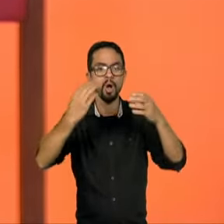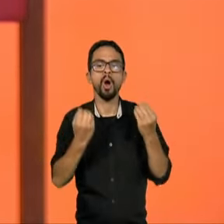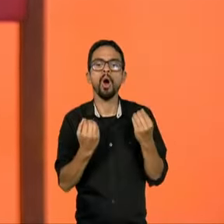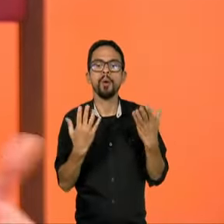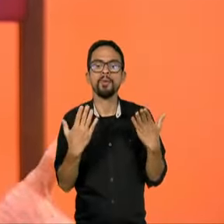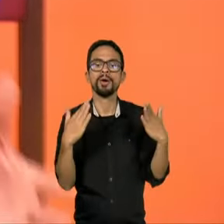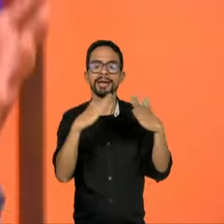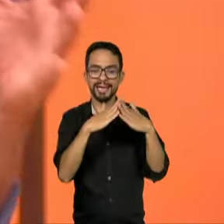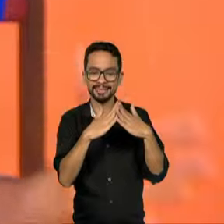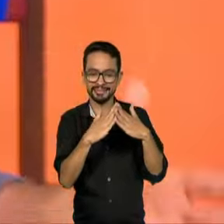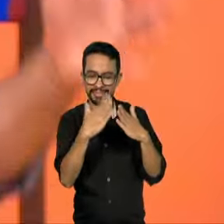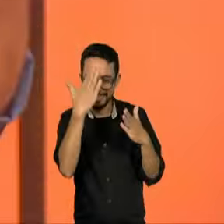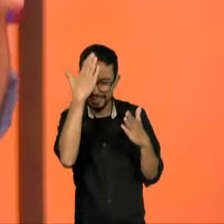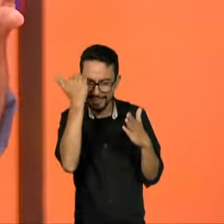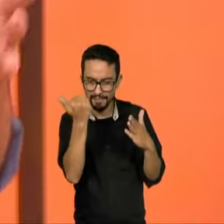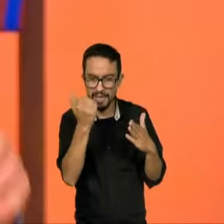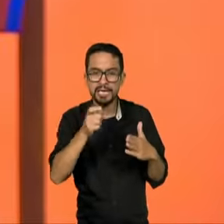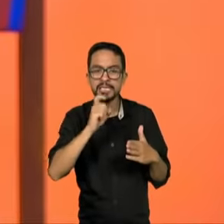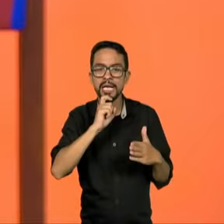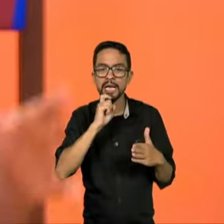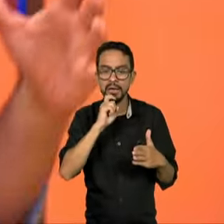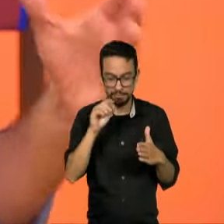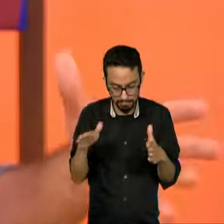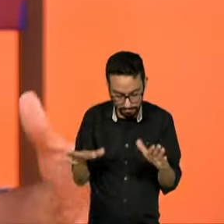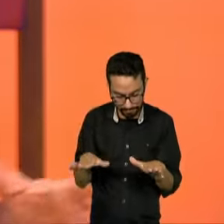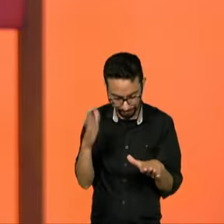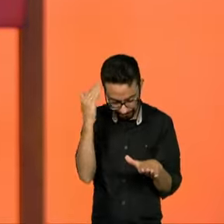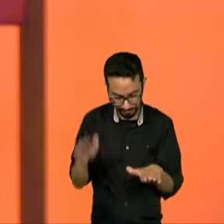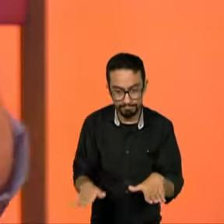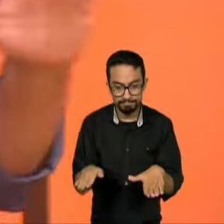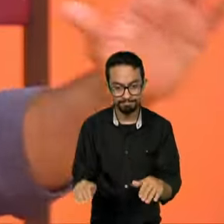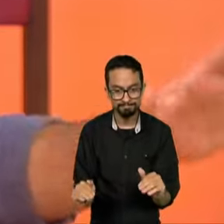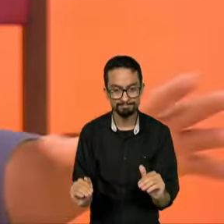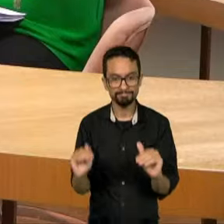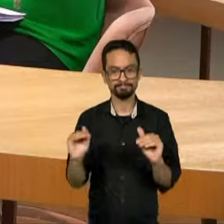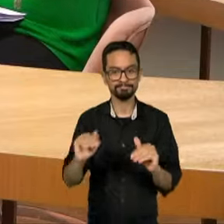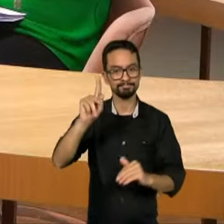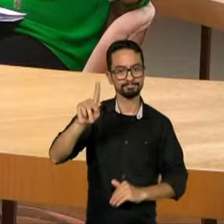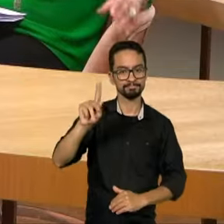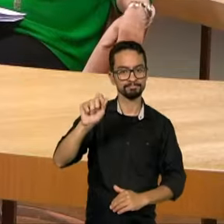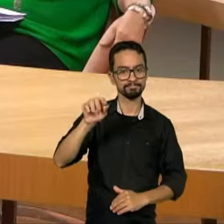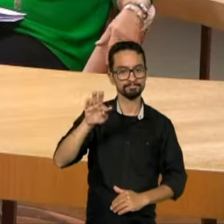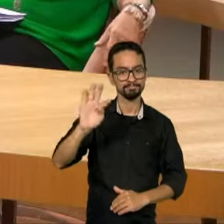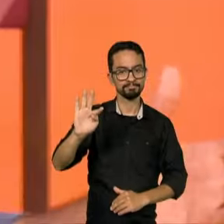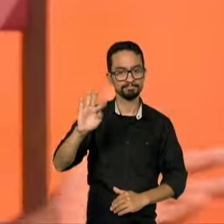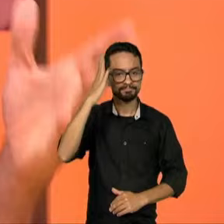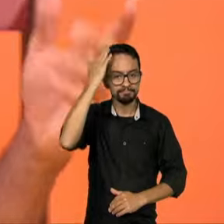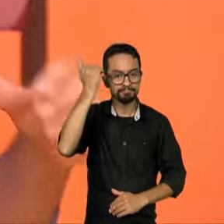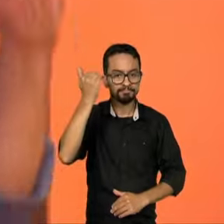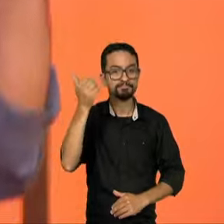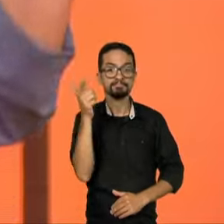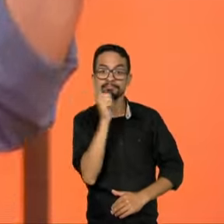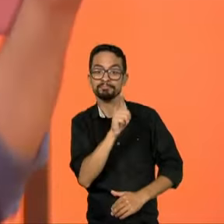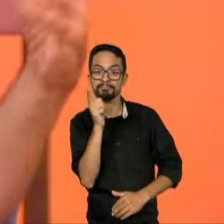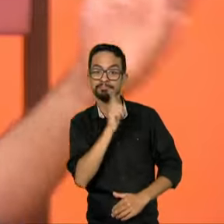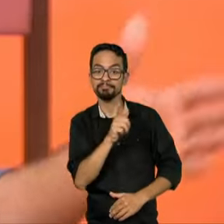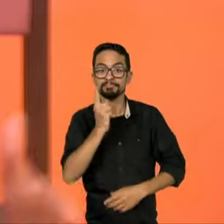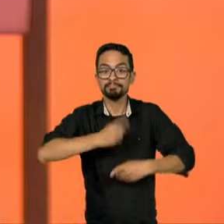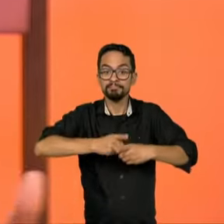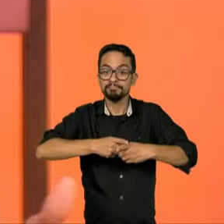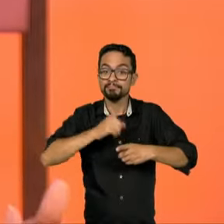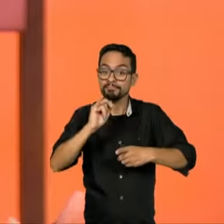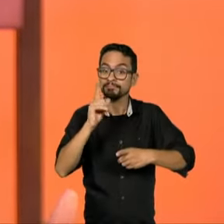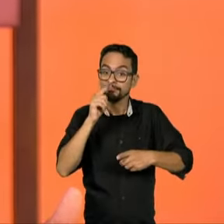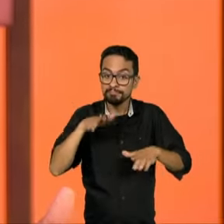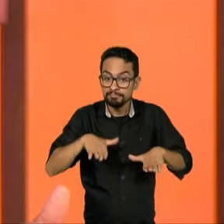casa objetos para... botar sua geladeira mais alta, botar o seu sofá mais alto. Pallet, assim, de repente. Pallet, para você conseguir subir. Vai vir, o